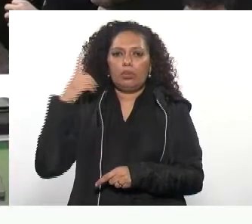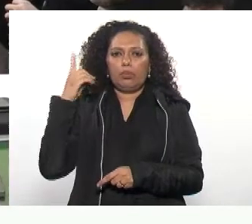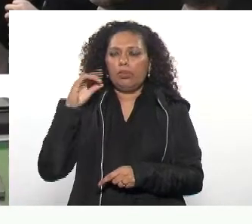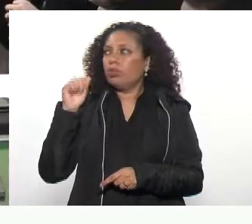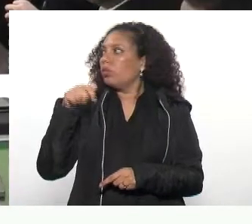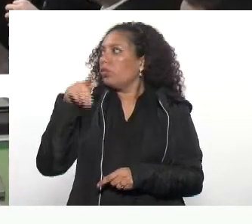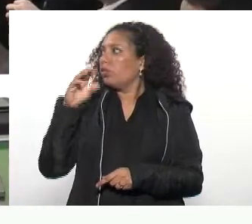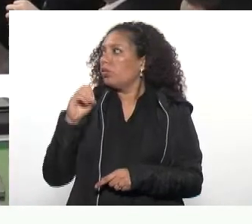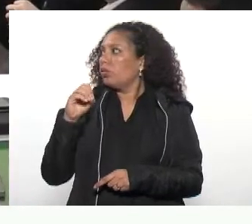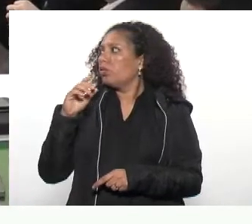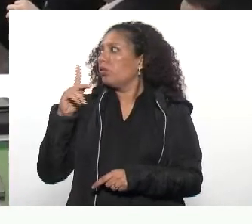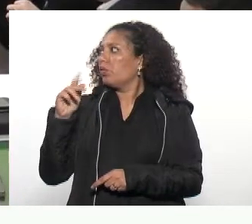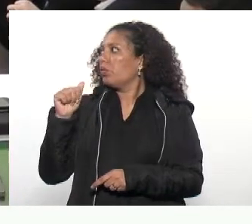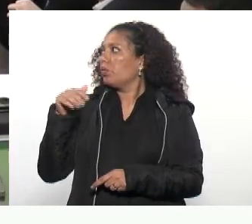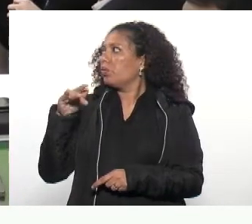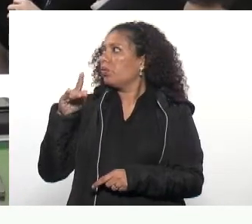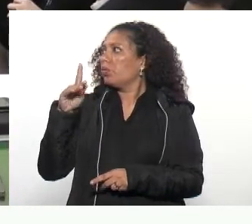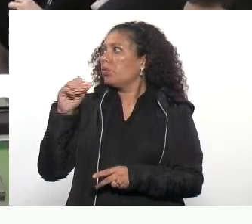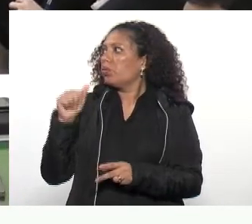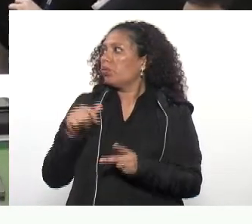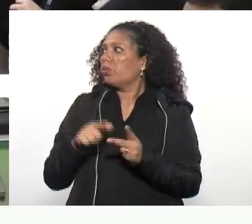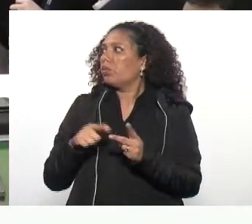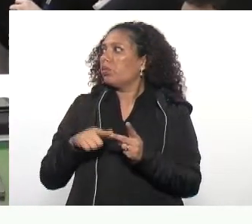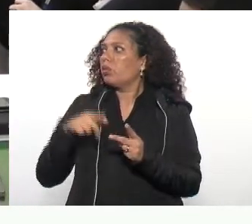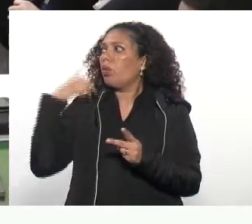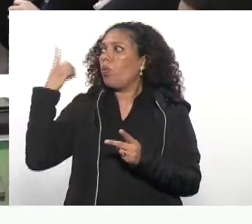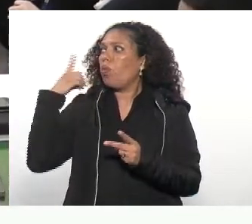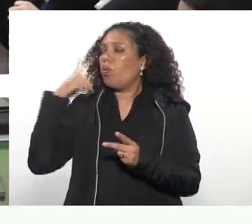dessa comissão, o deputado Léo Vieira.